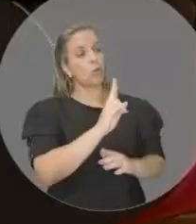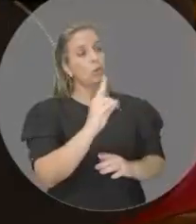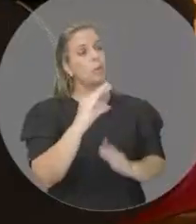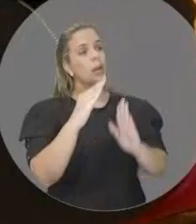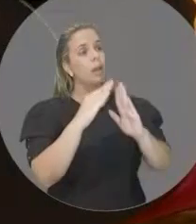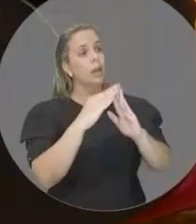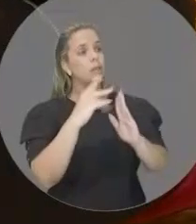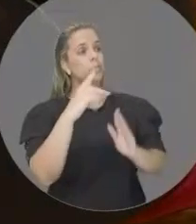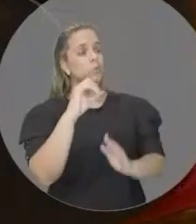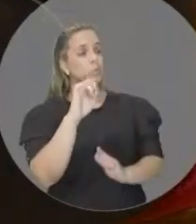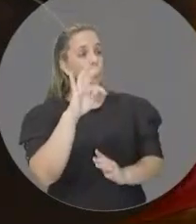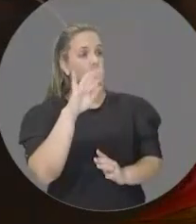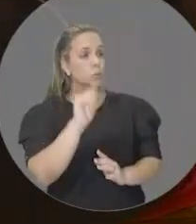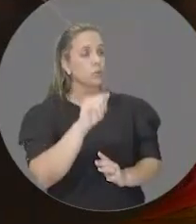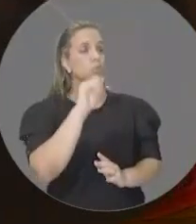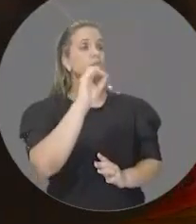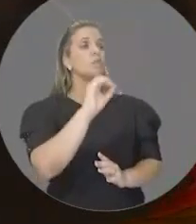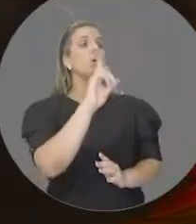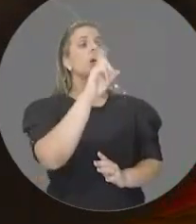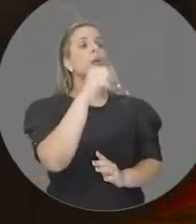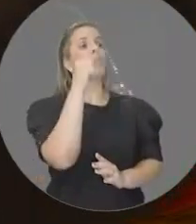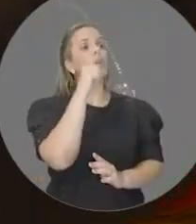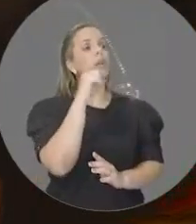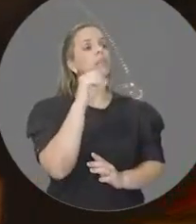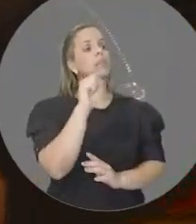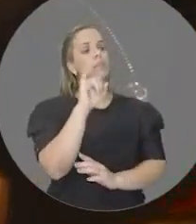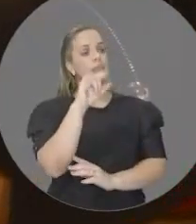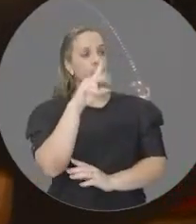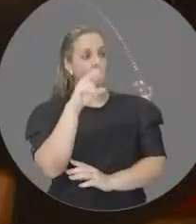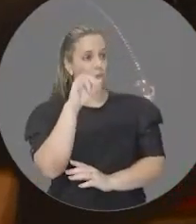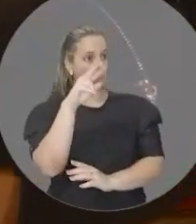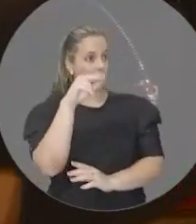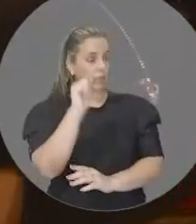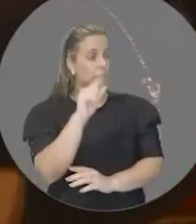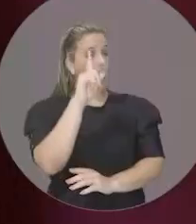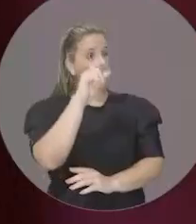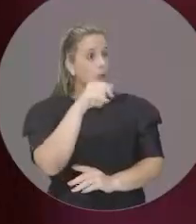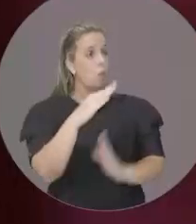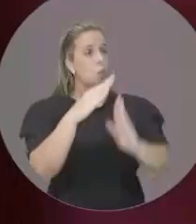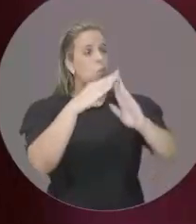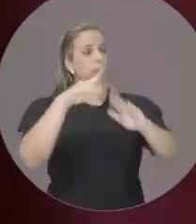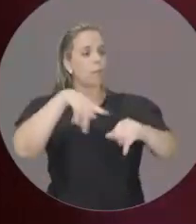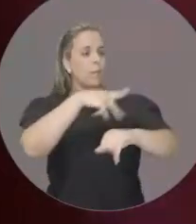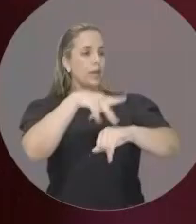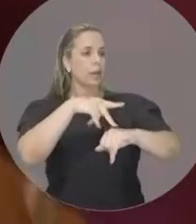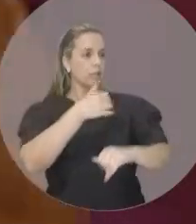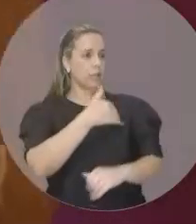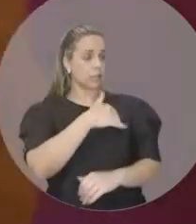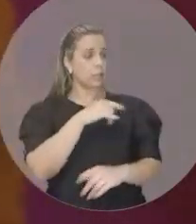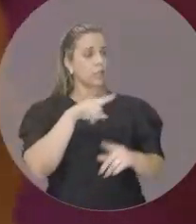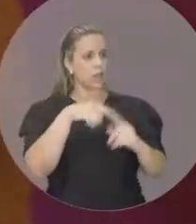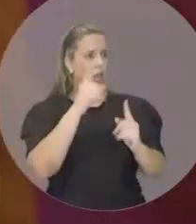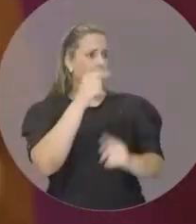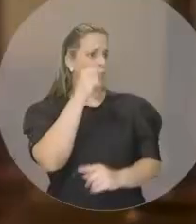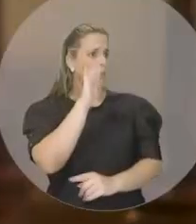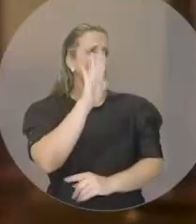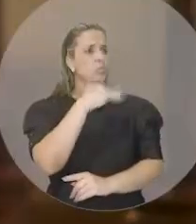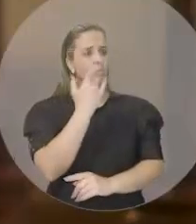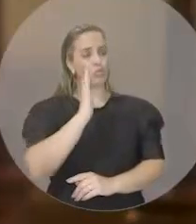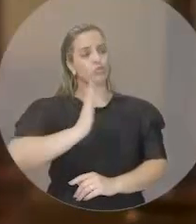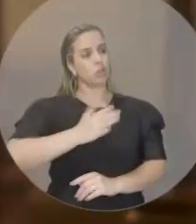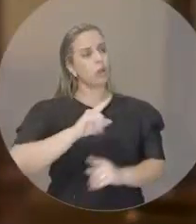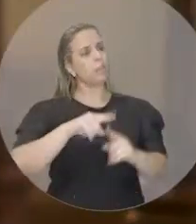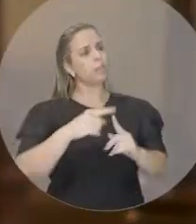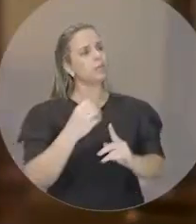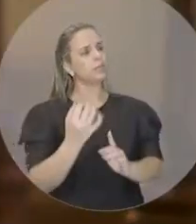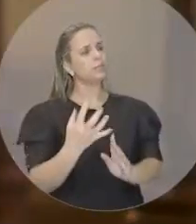Posto, foi a Silvina Ocampo, que é uma escritora argentina, ela já faleceu, mas que foi muito marcante,